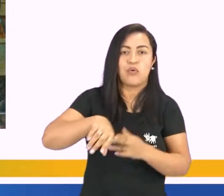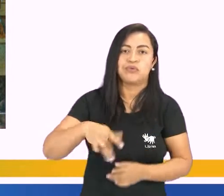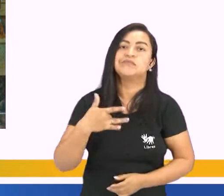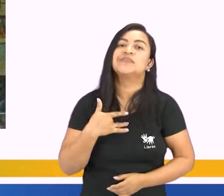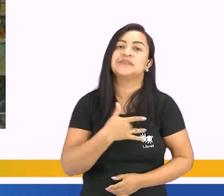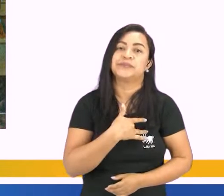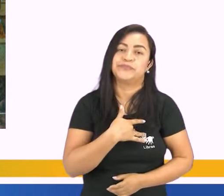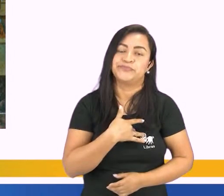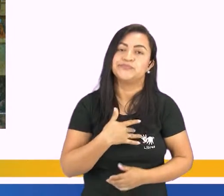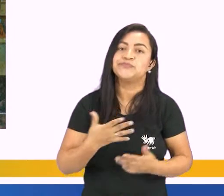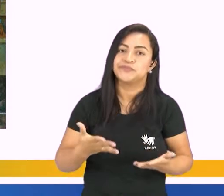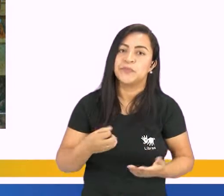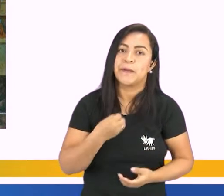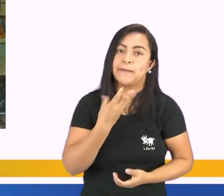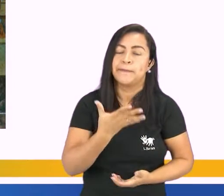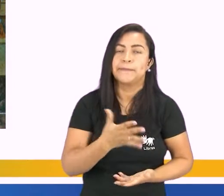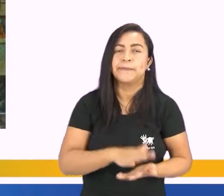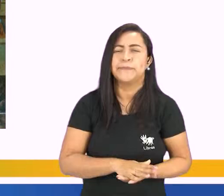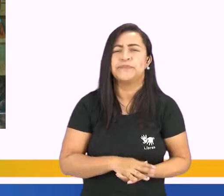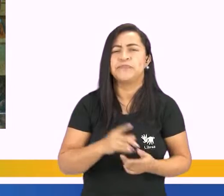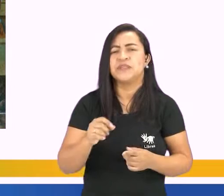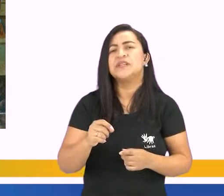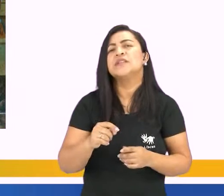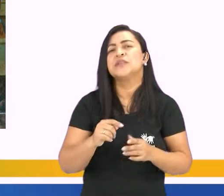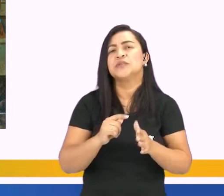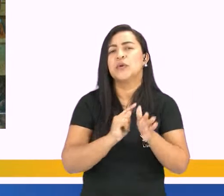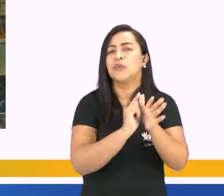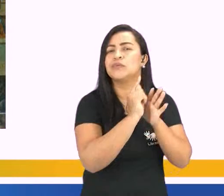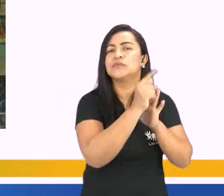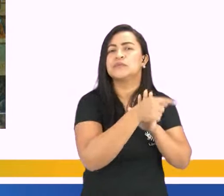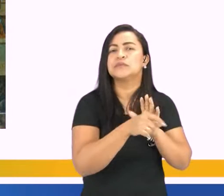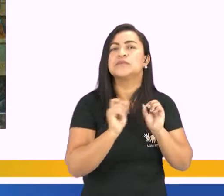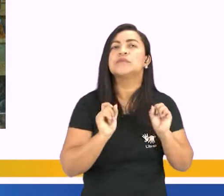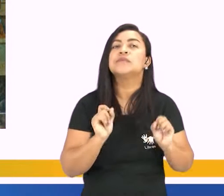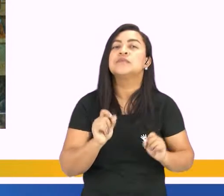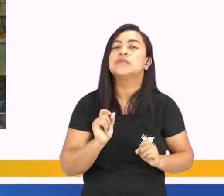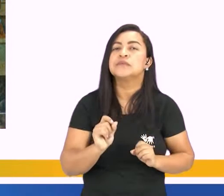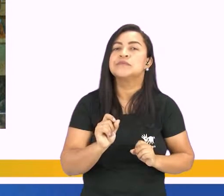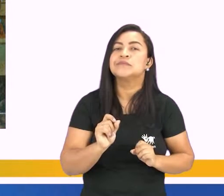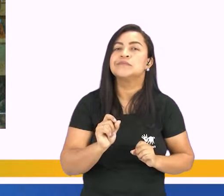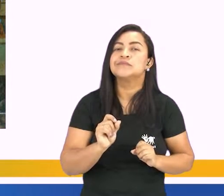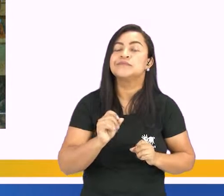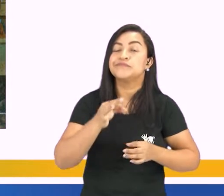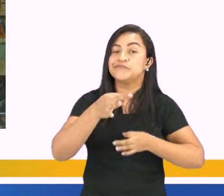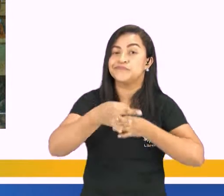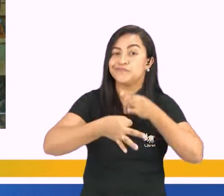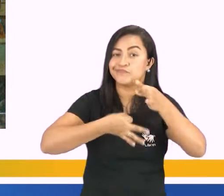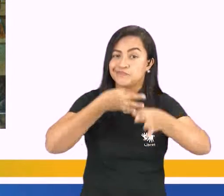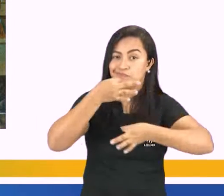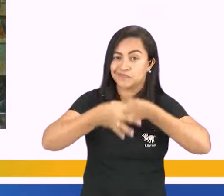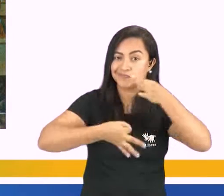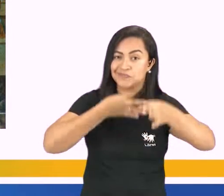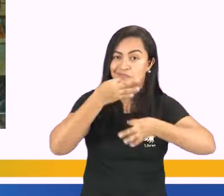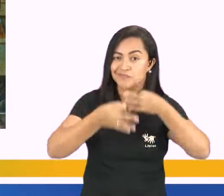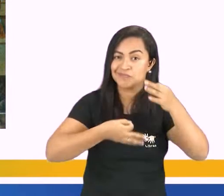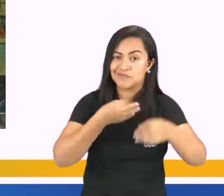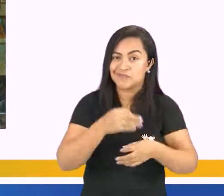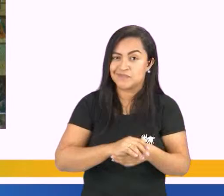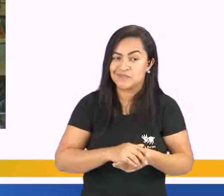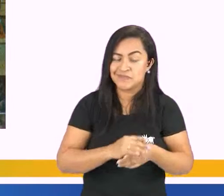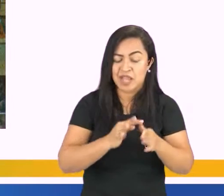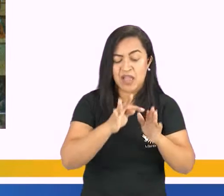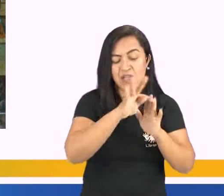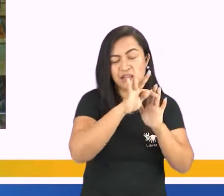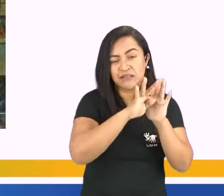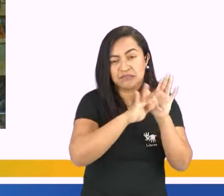gênero textual se encaixaria em que tipo textual? Seria um texto argumentativo. Ele tenta convencer o